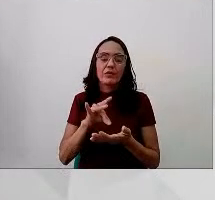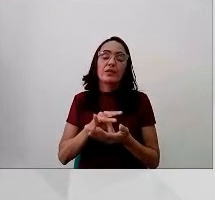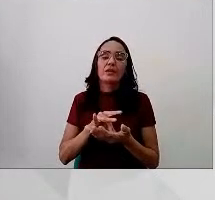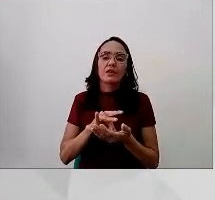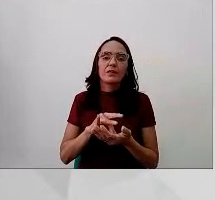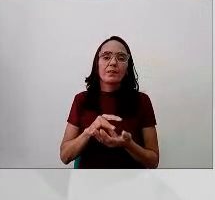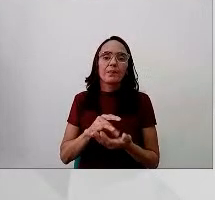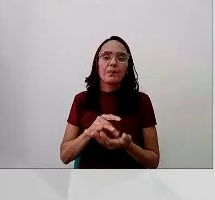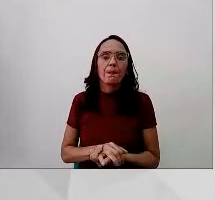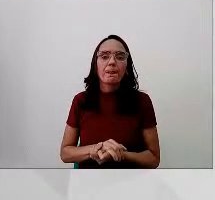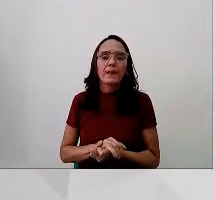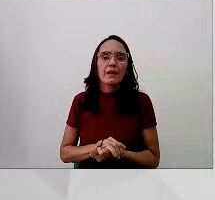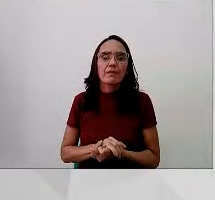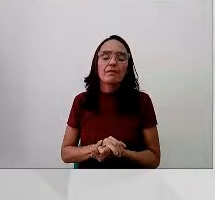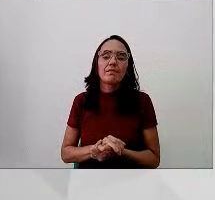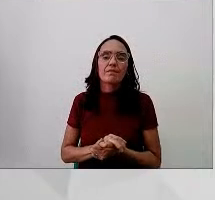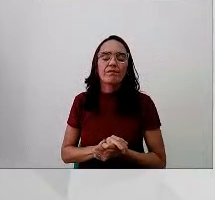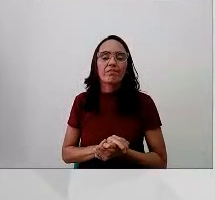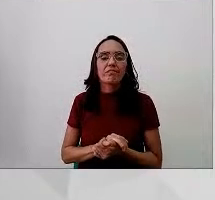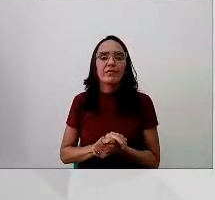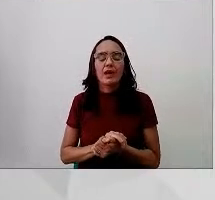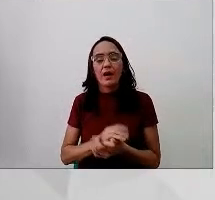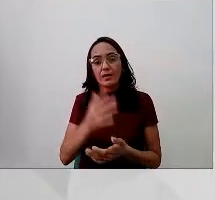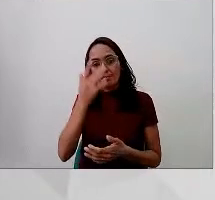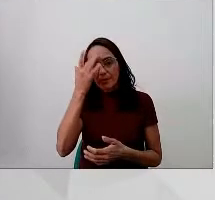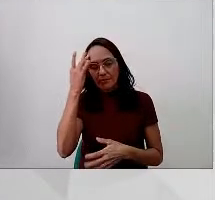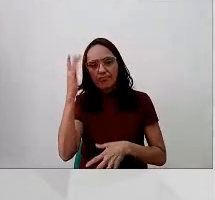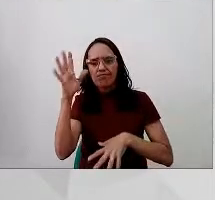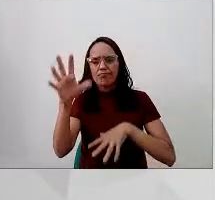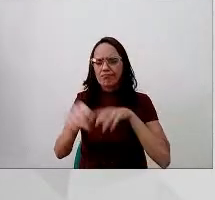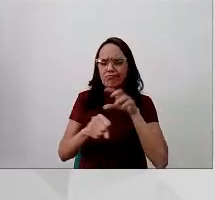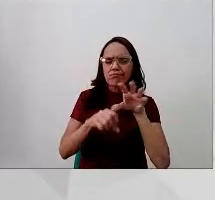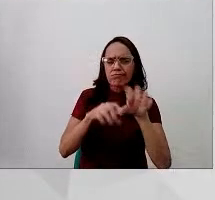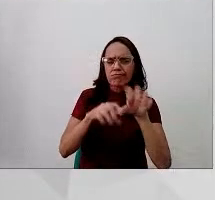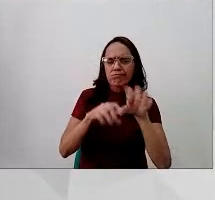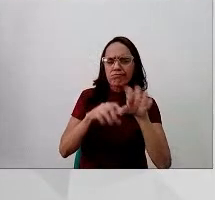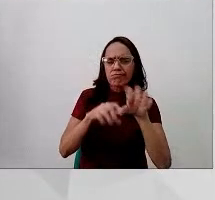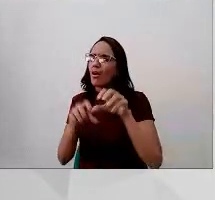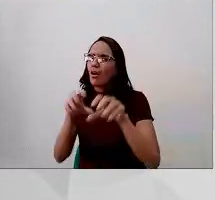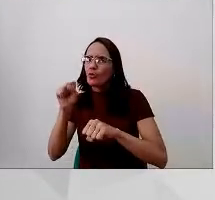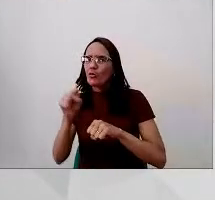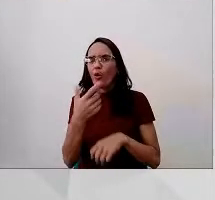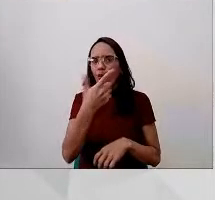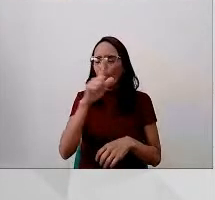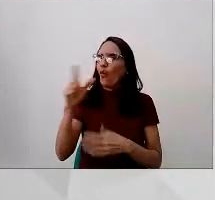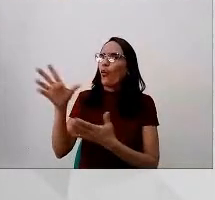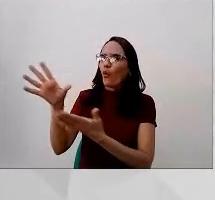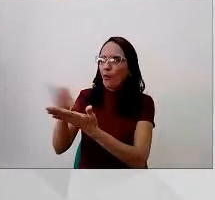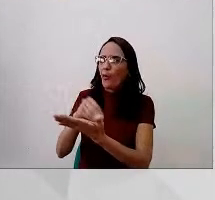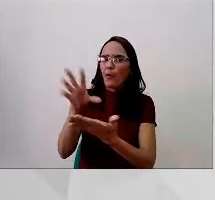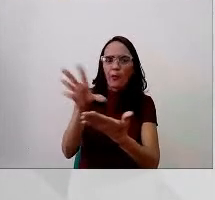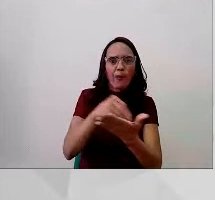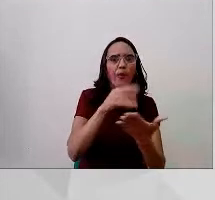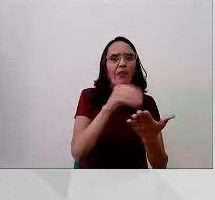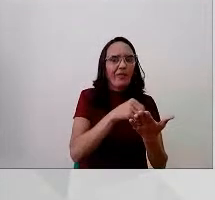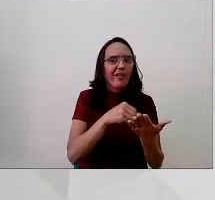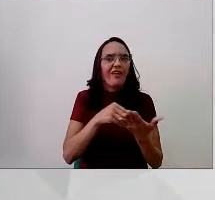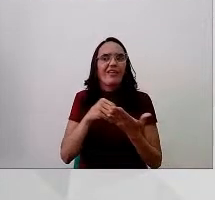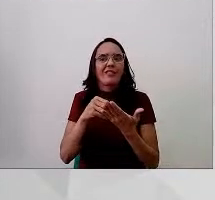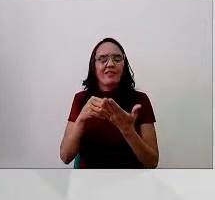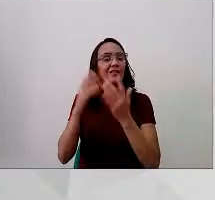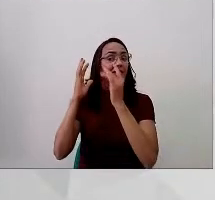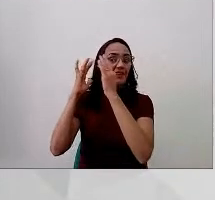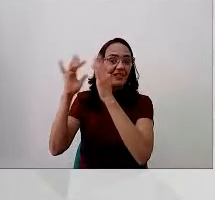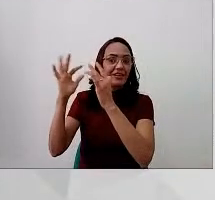turma começou a ir atrás de outros modelos de redes neurais que conseguisse trabalhar essa